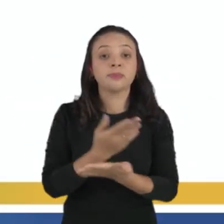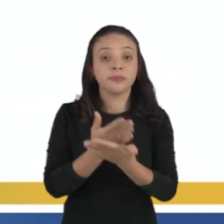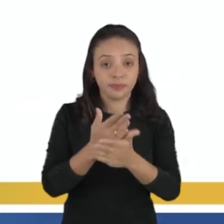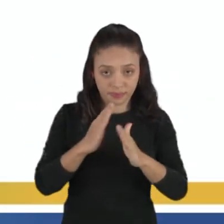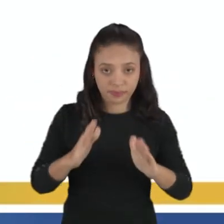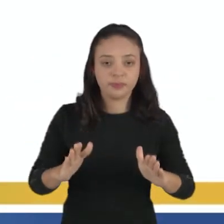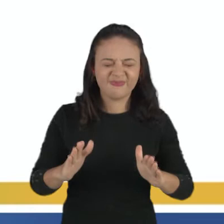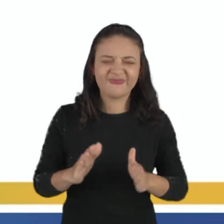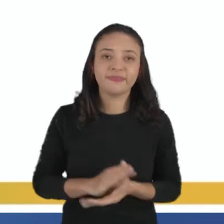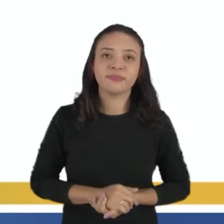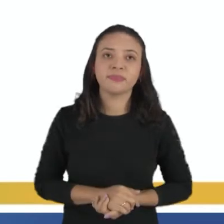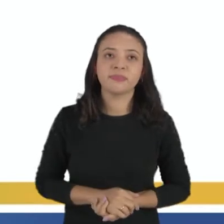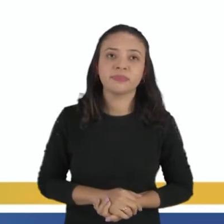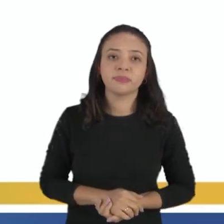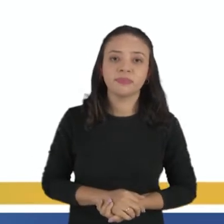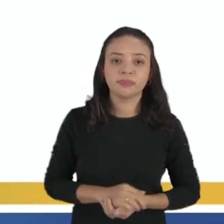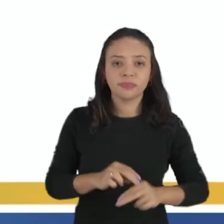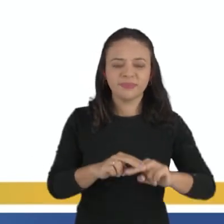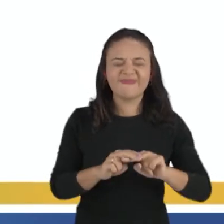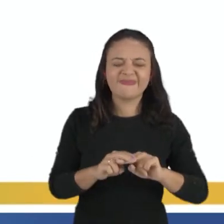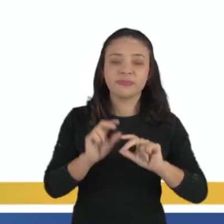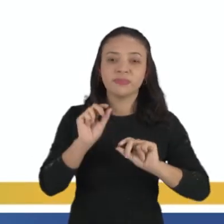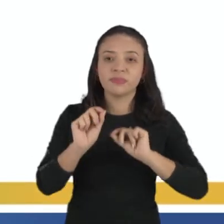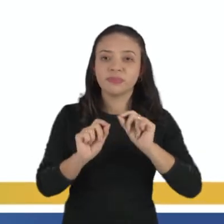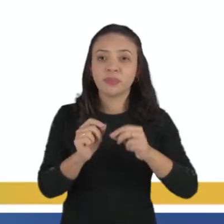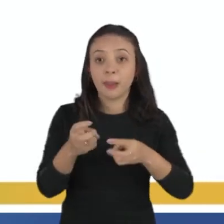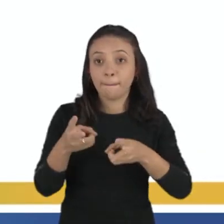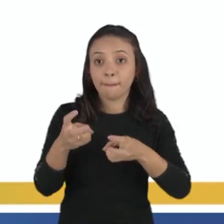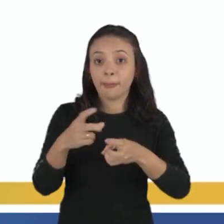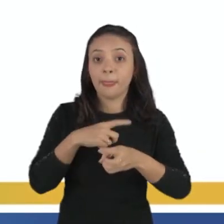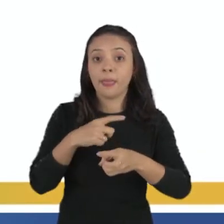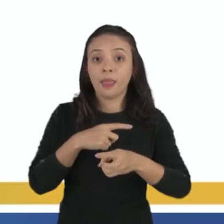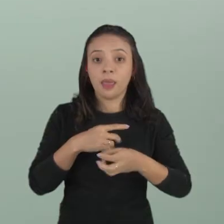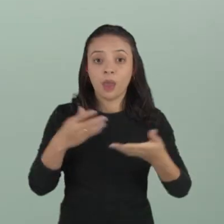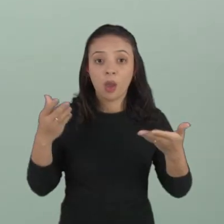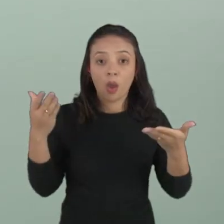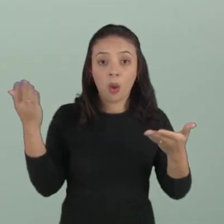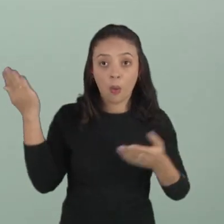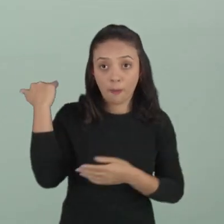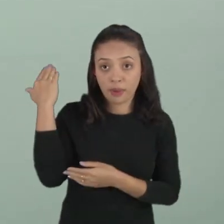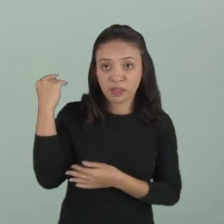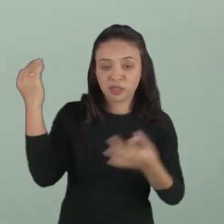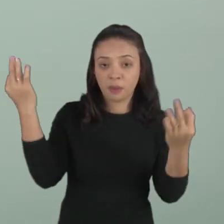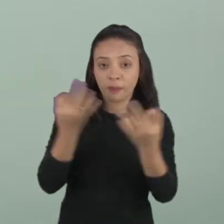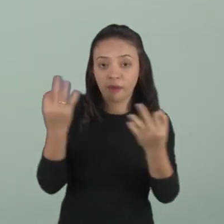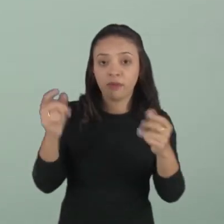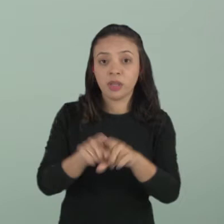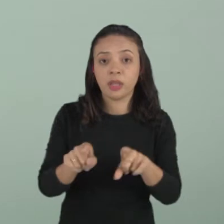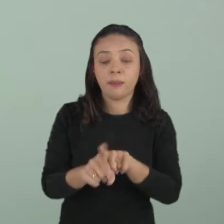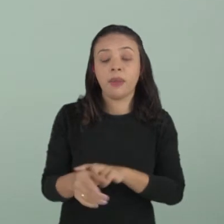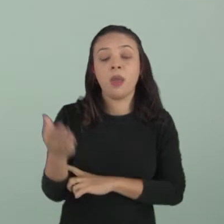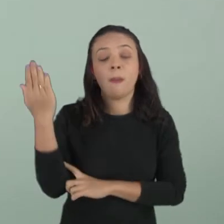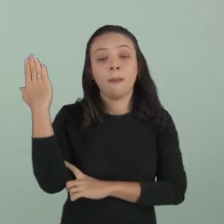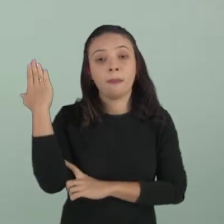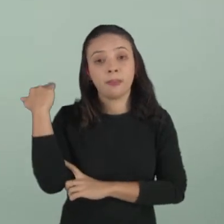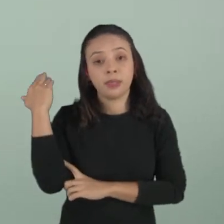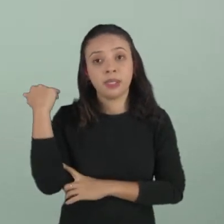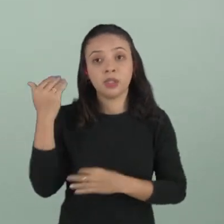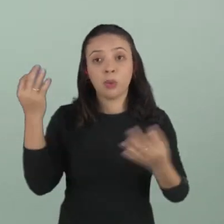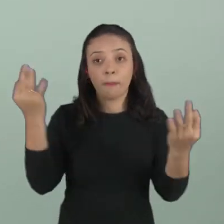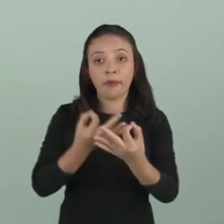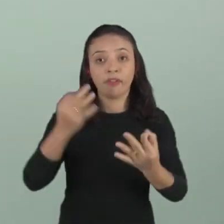concluída, acabada. Então, nós vimos agora que temos o pretérito perfeito e o pretérito